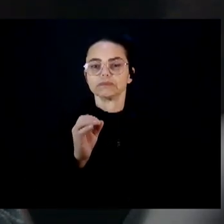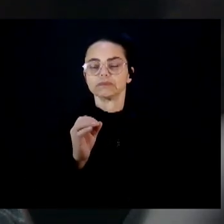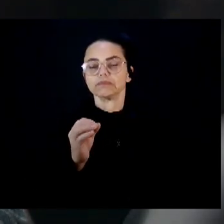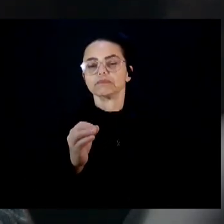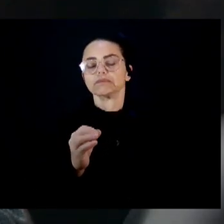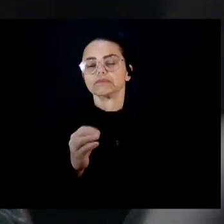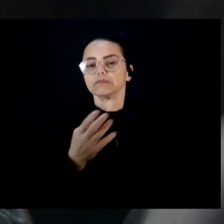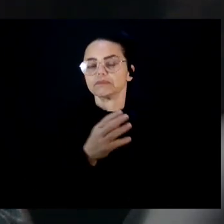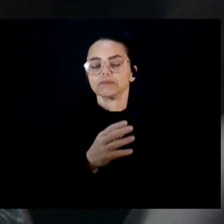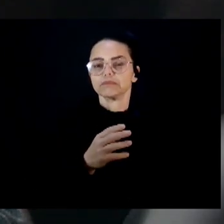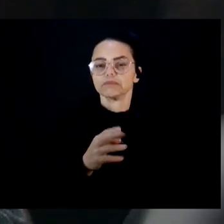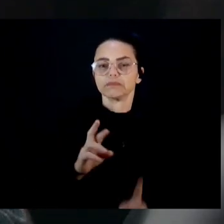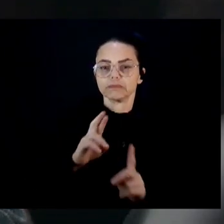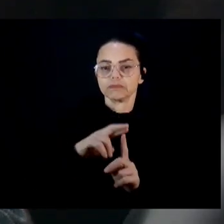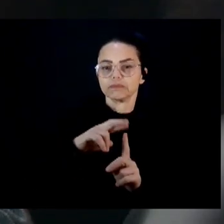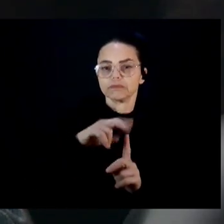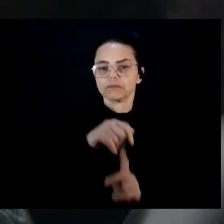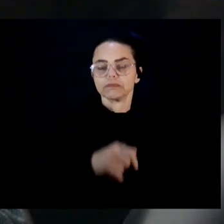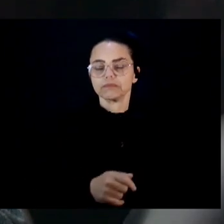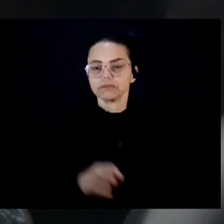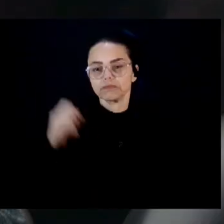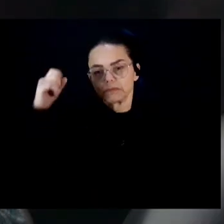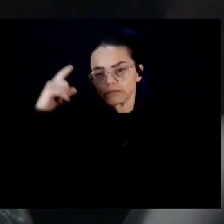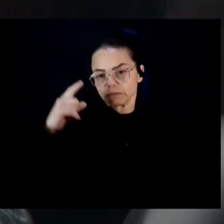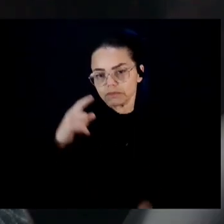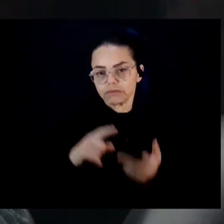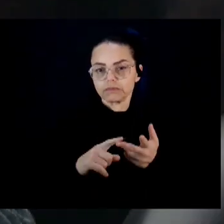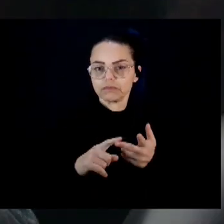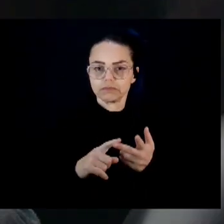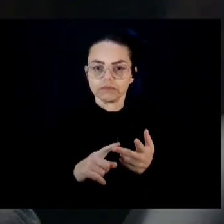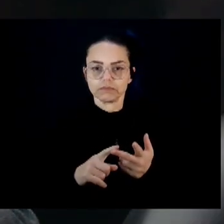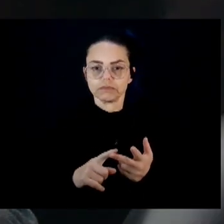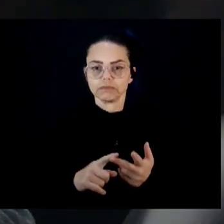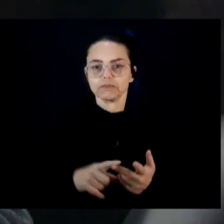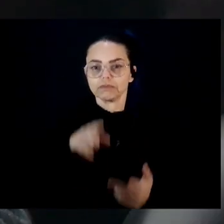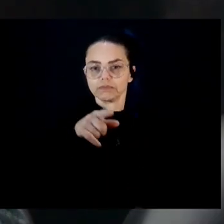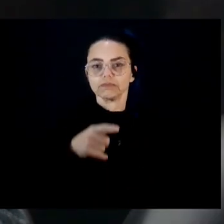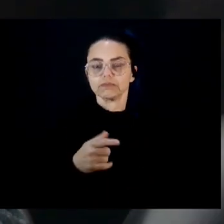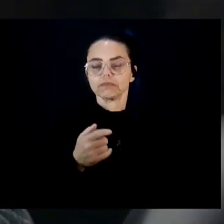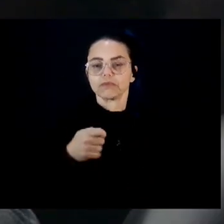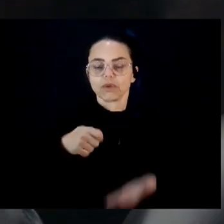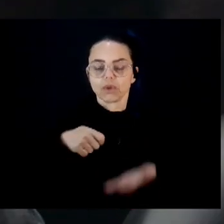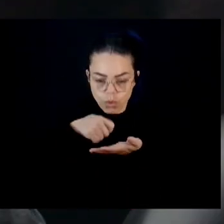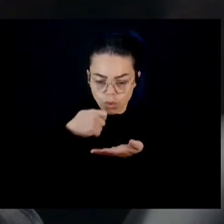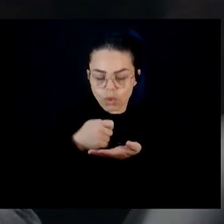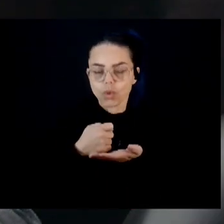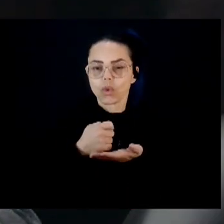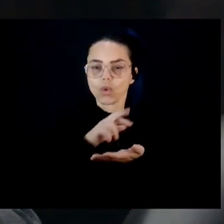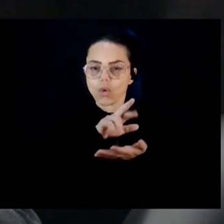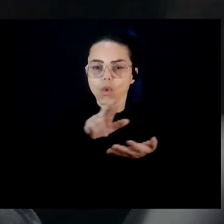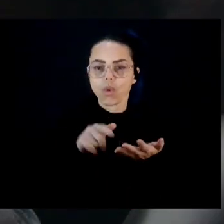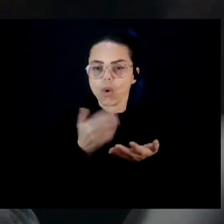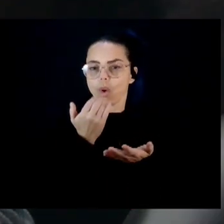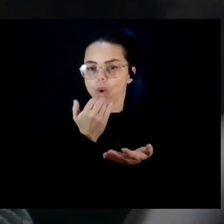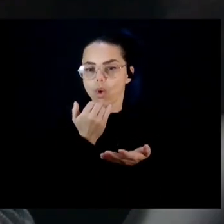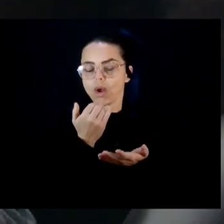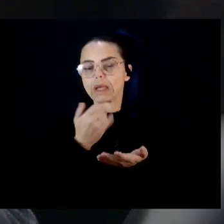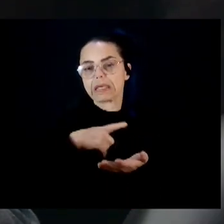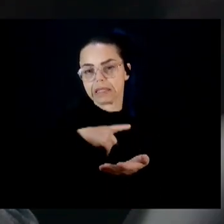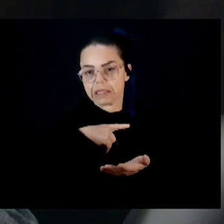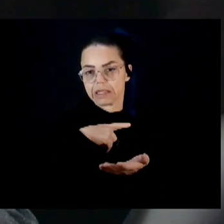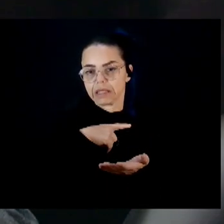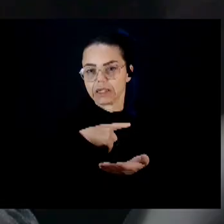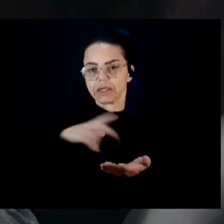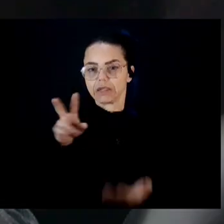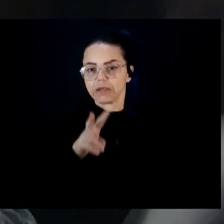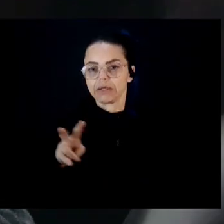lá, você toma sol, você se expõe à luz solar, você consome outros tipos de alimentos que têm um pouco de vitamina D, lácteos,